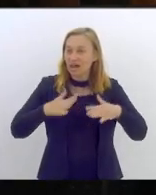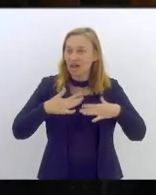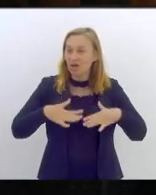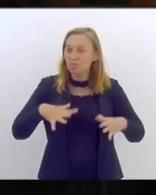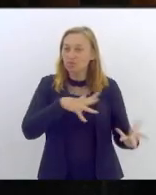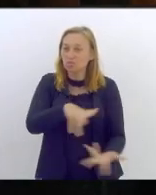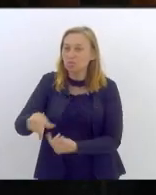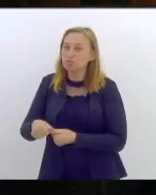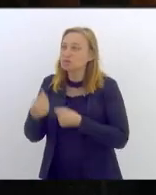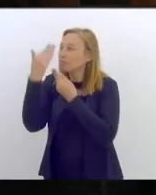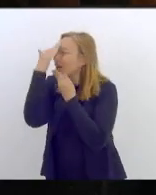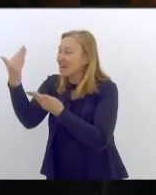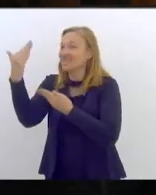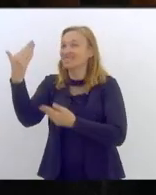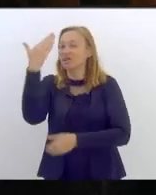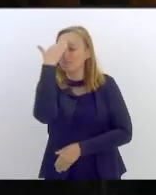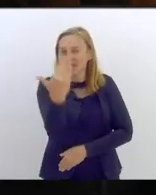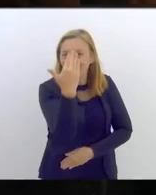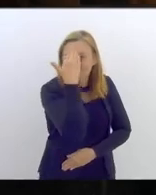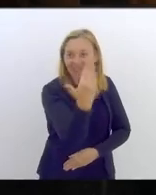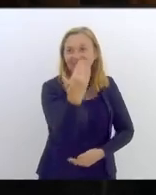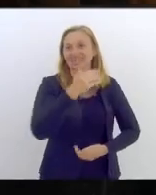muito obrigado